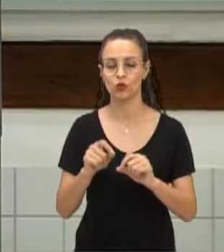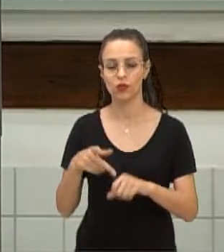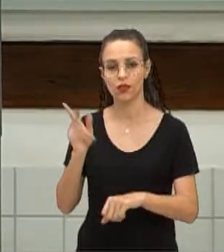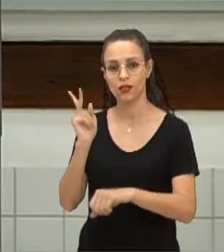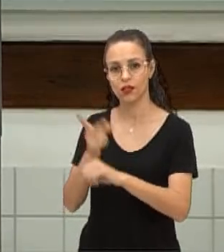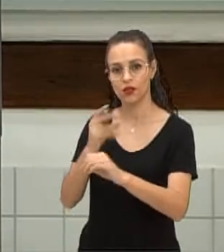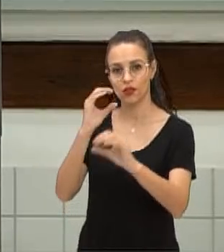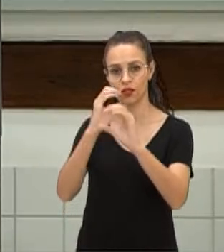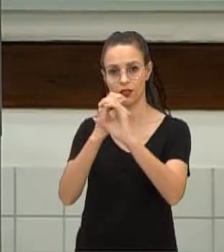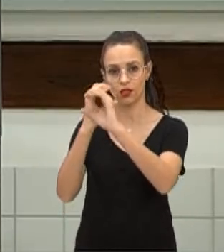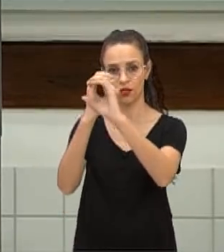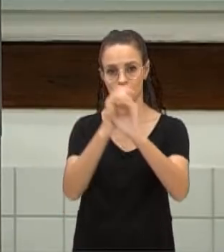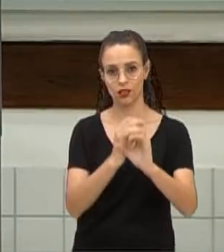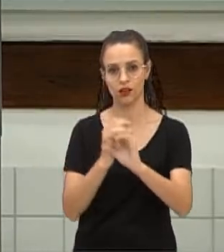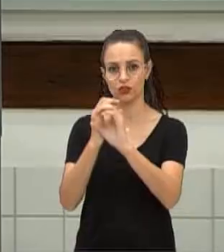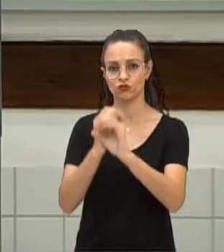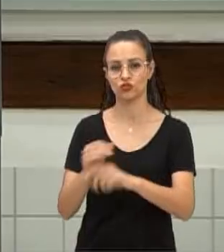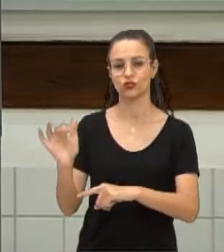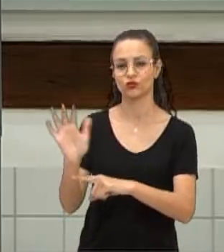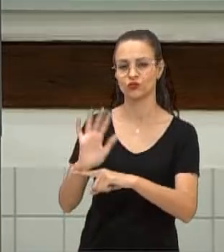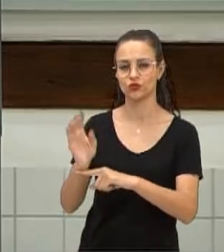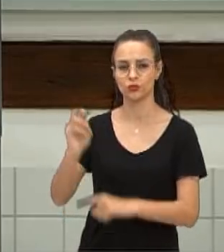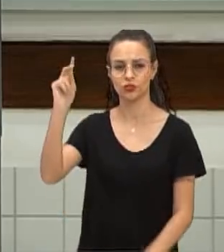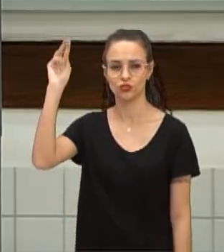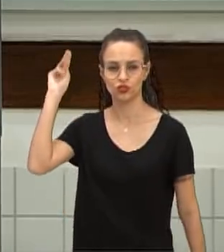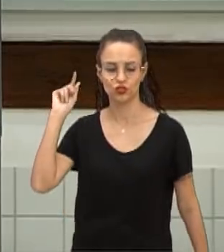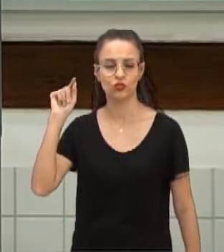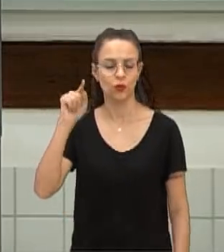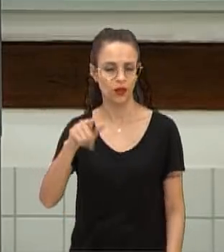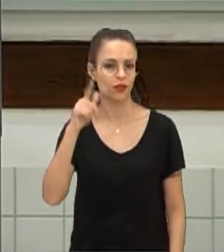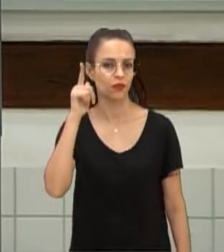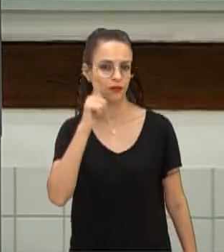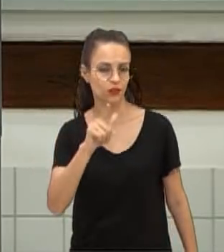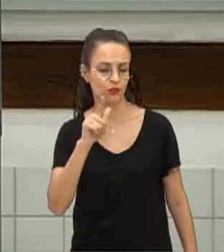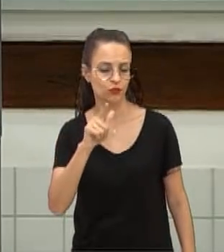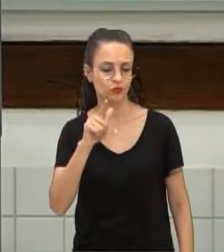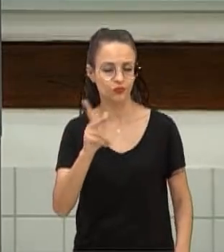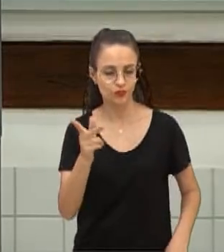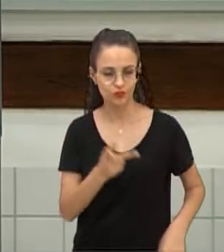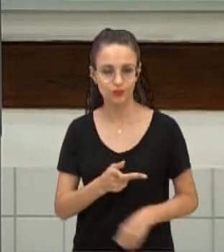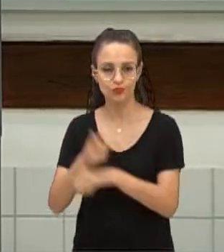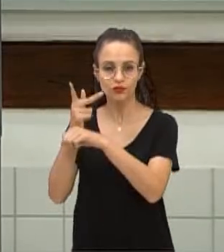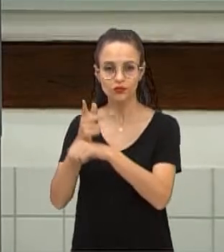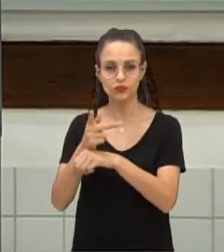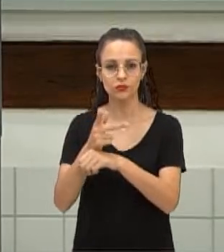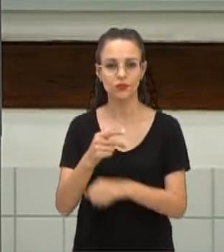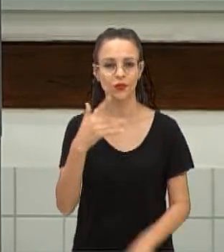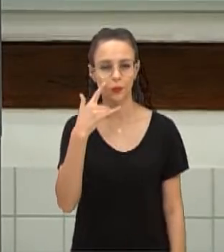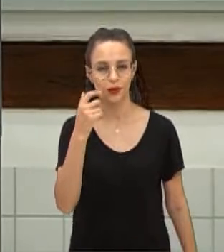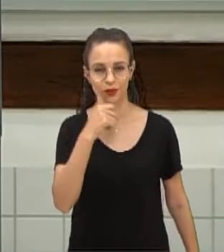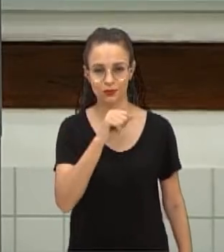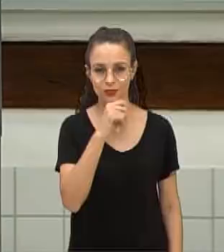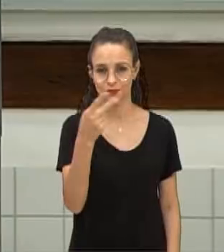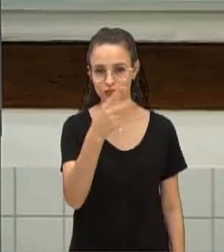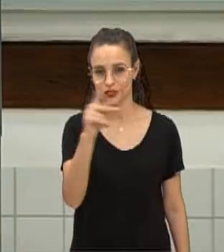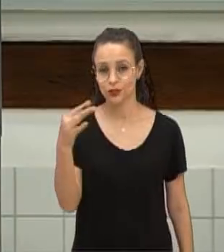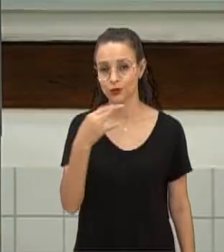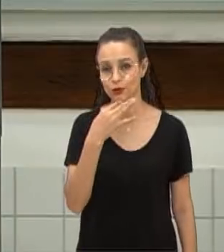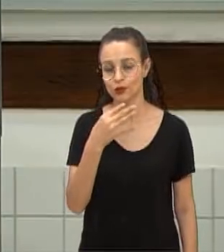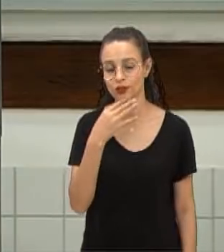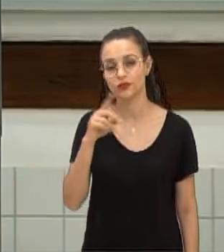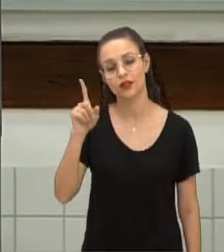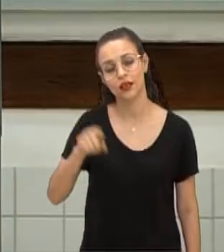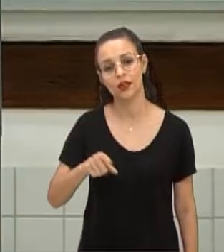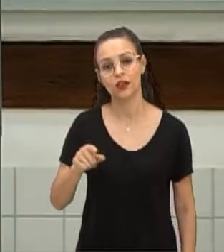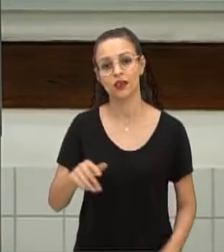um filme muito antigo, mas que foi um ganhador de vários Oscars. Os pais de vocês devem conhecer, que é